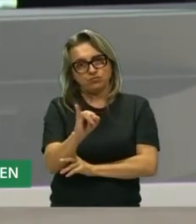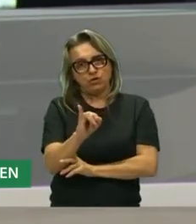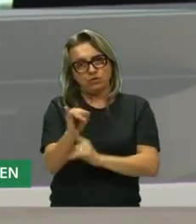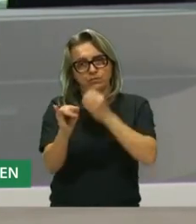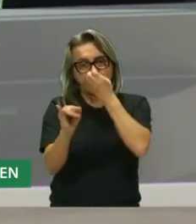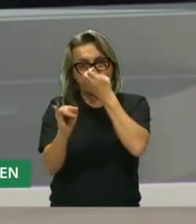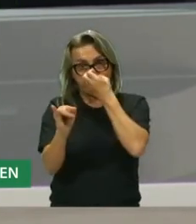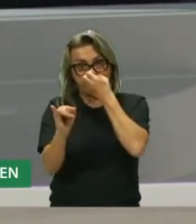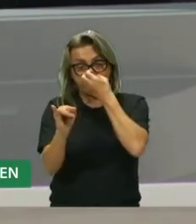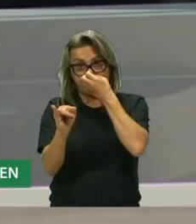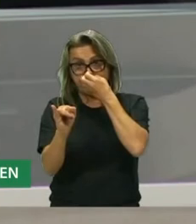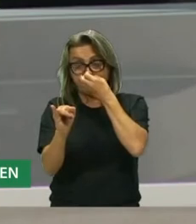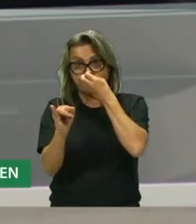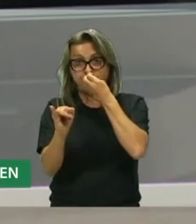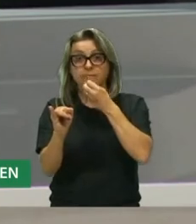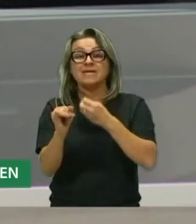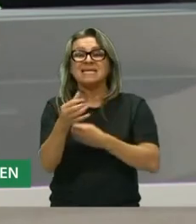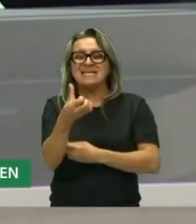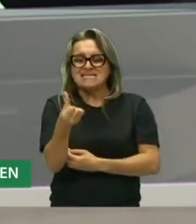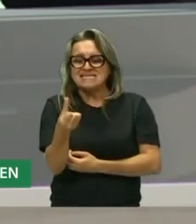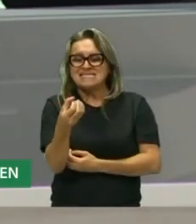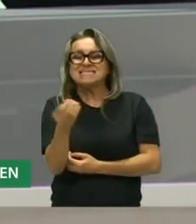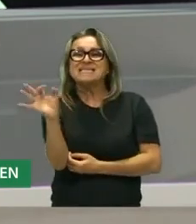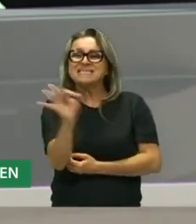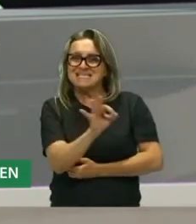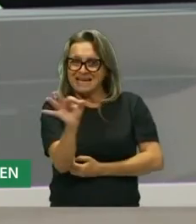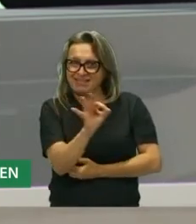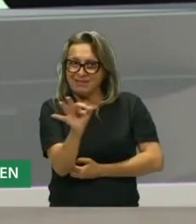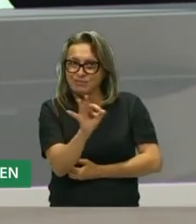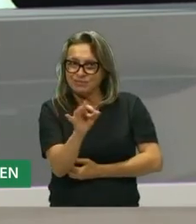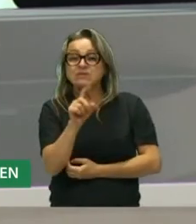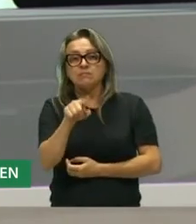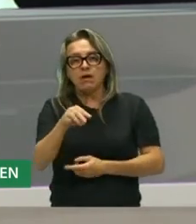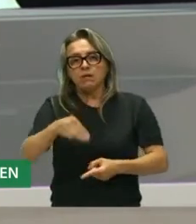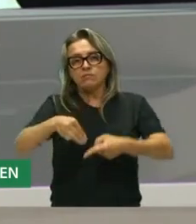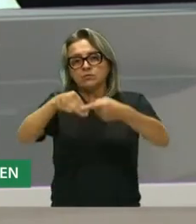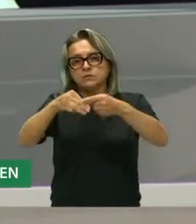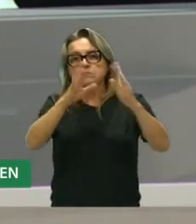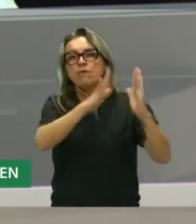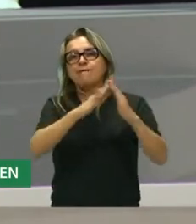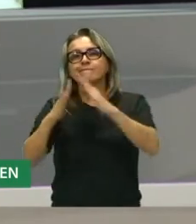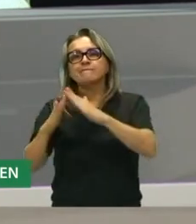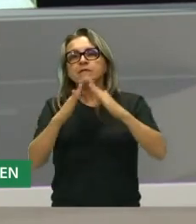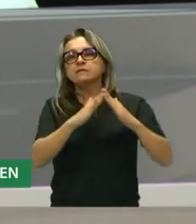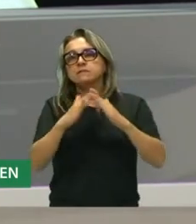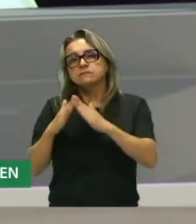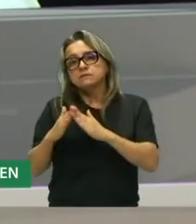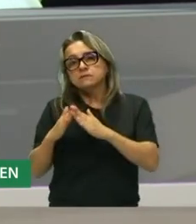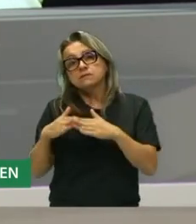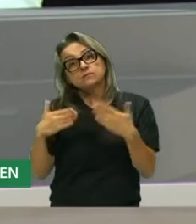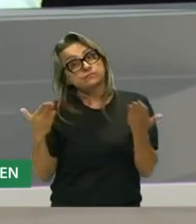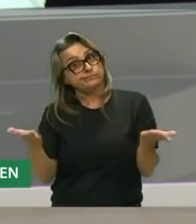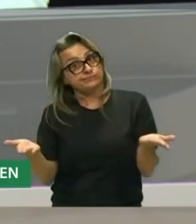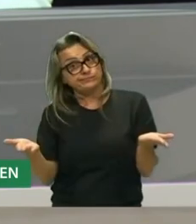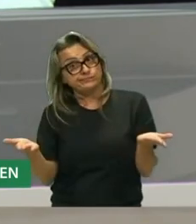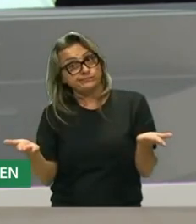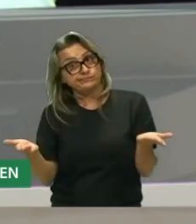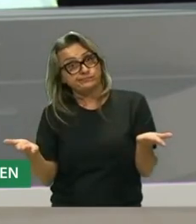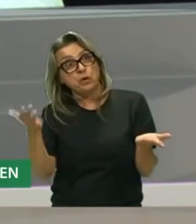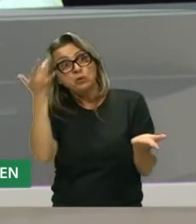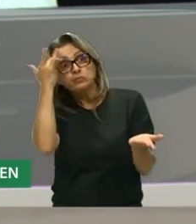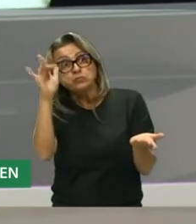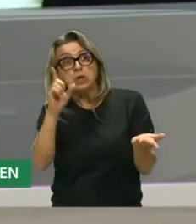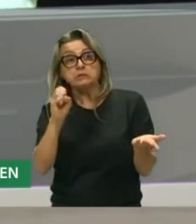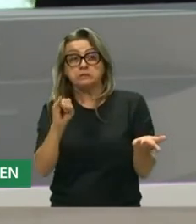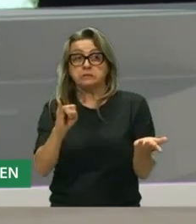Os outros 60% são dos municípios vizinhos. Claramente, eu não sei se isso existe lei, a